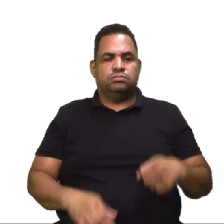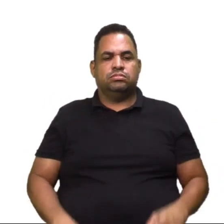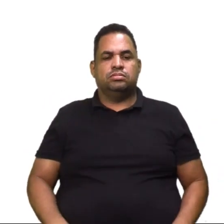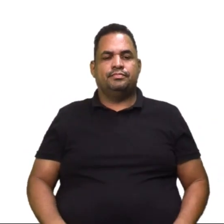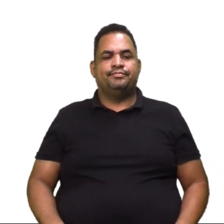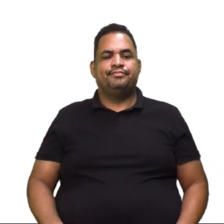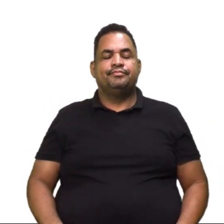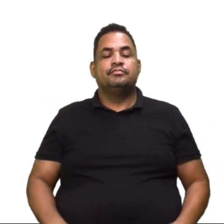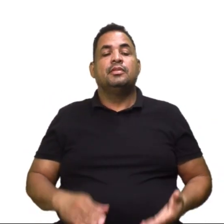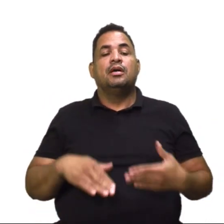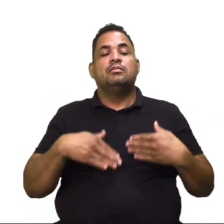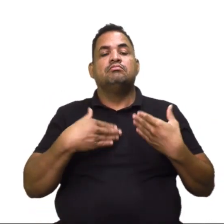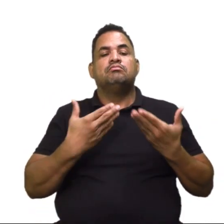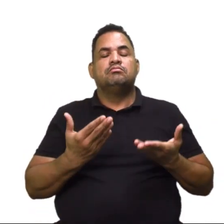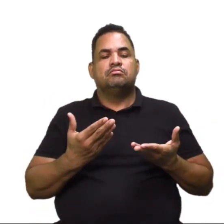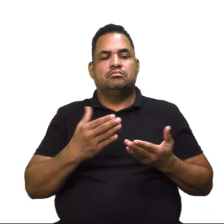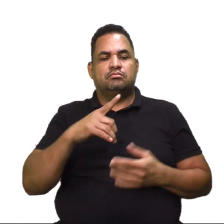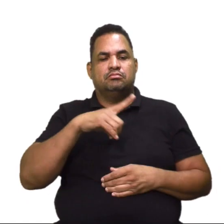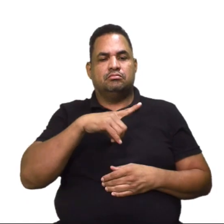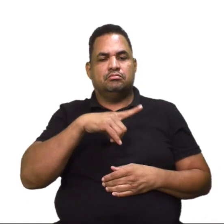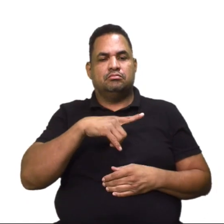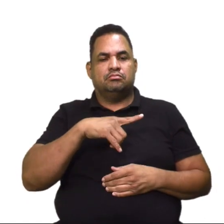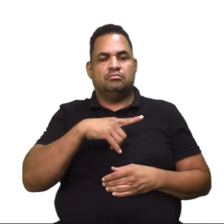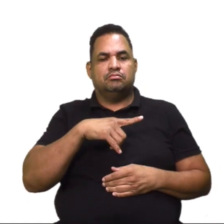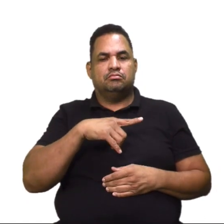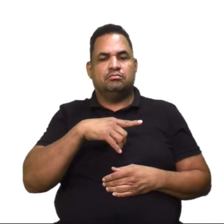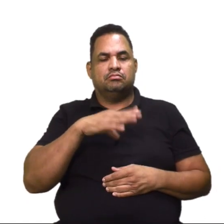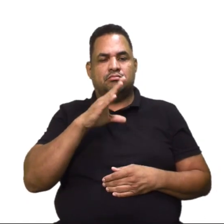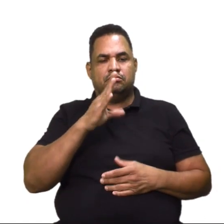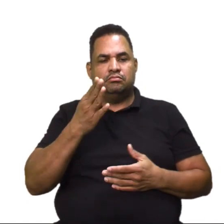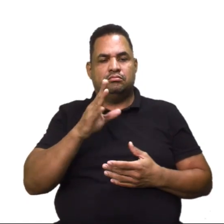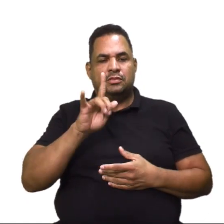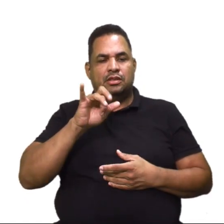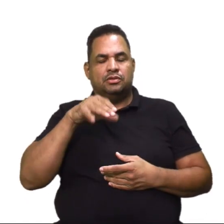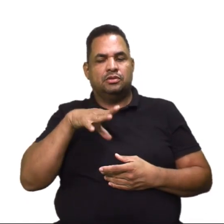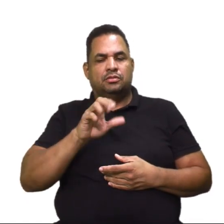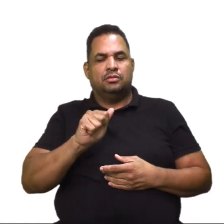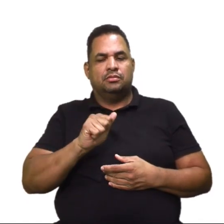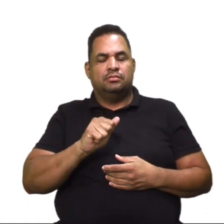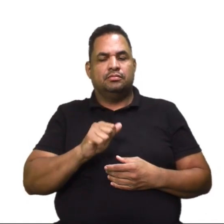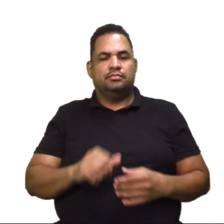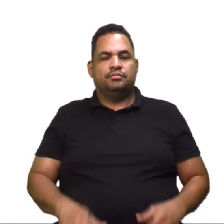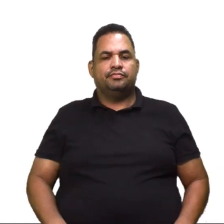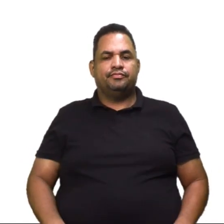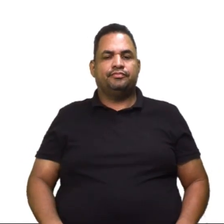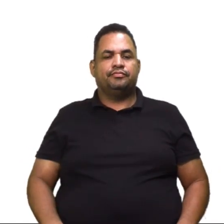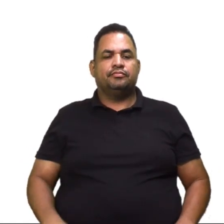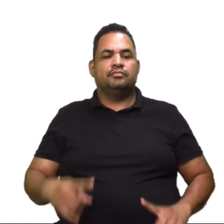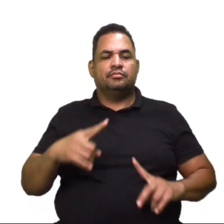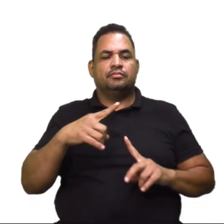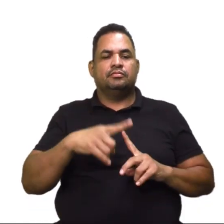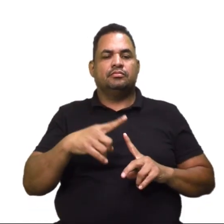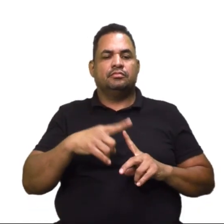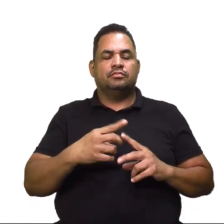câncer aí você tem aí leucemia. Leucemia é um tipo de câncer que dá no